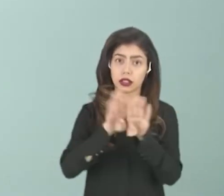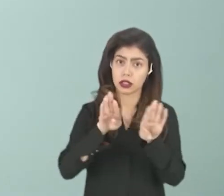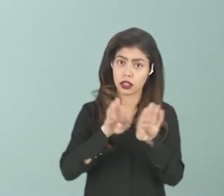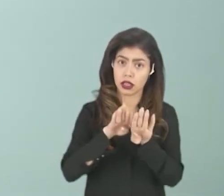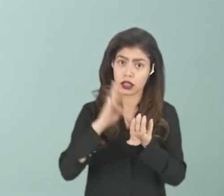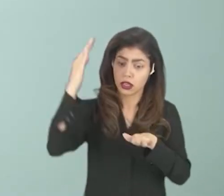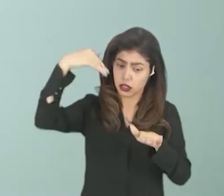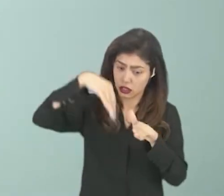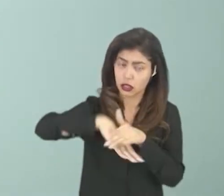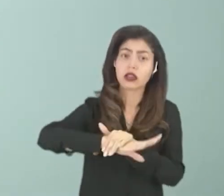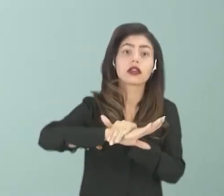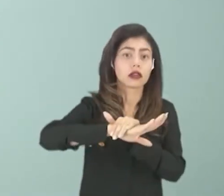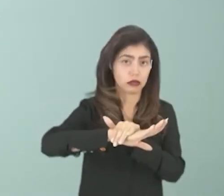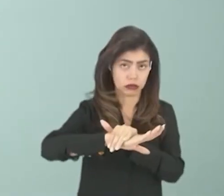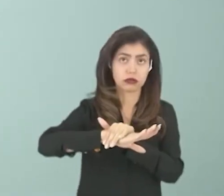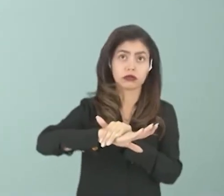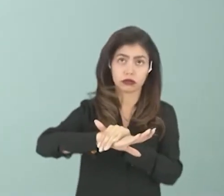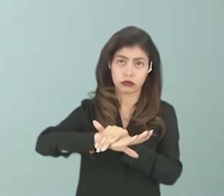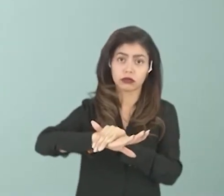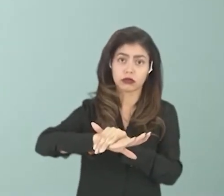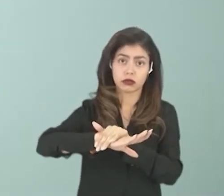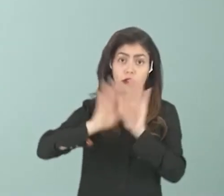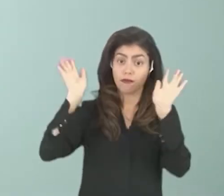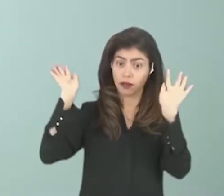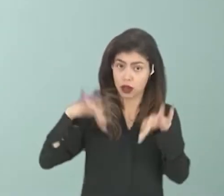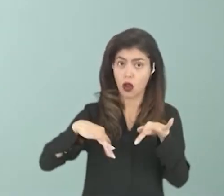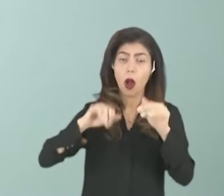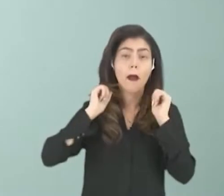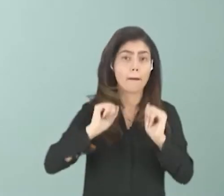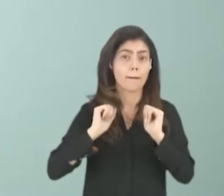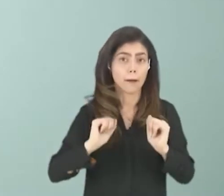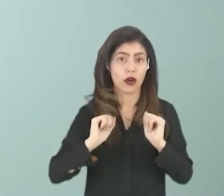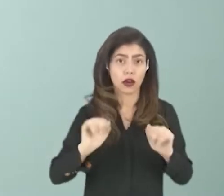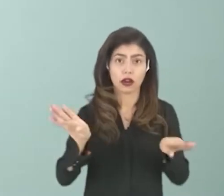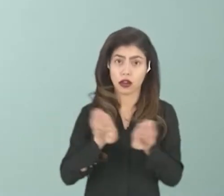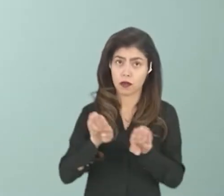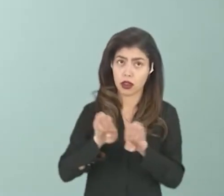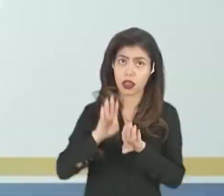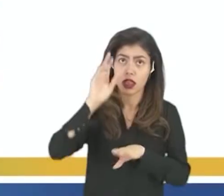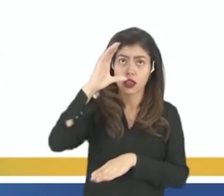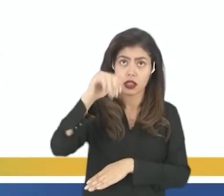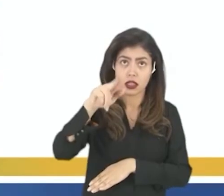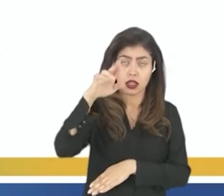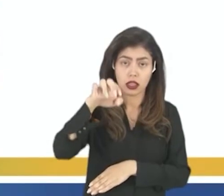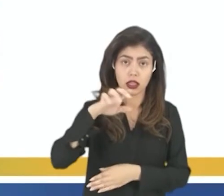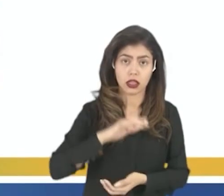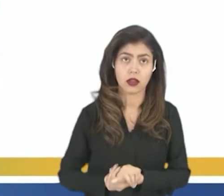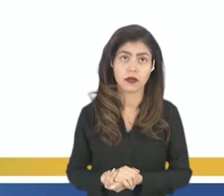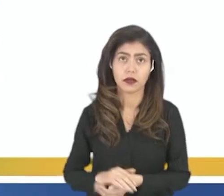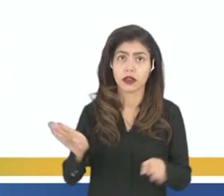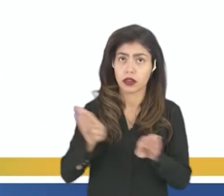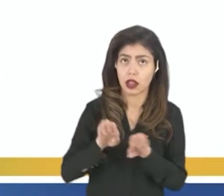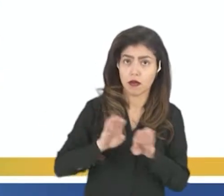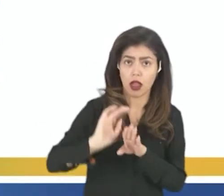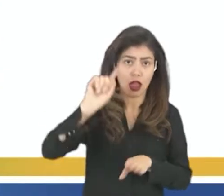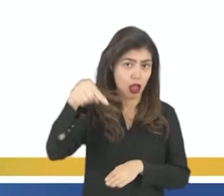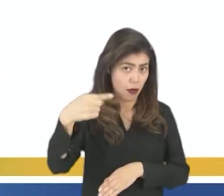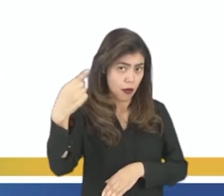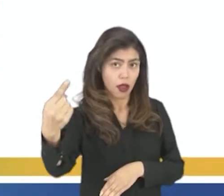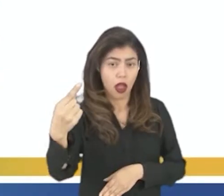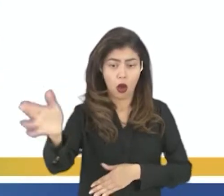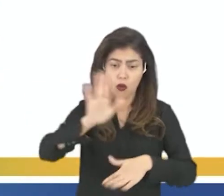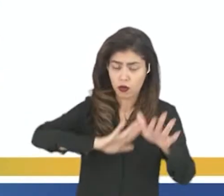depósito para um depósito final ou pode ficar na CNN Além disso o transporte